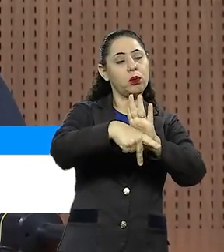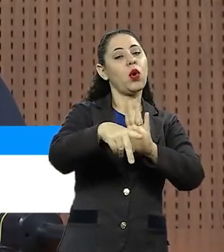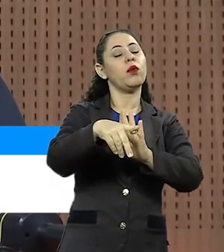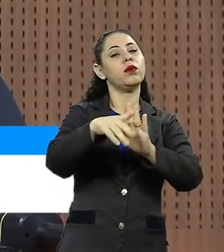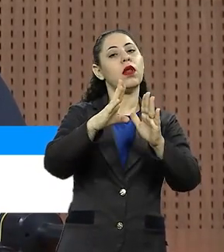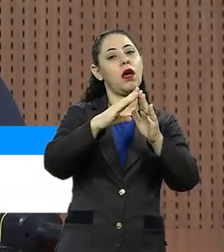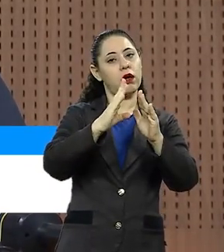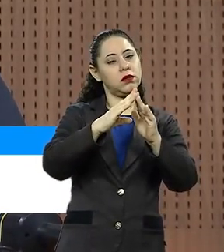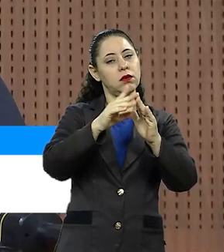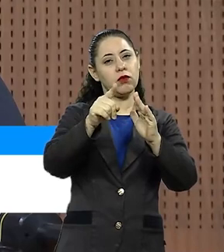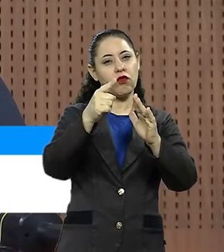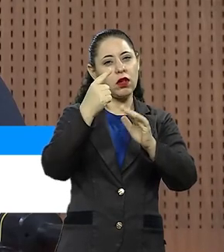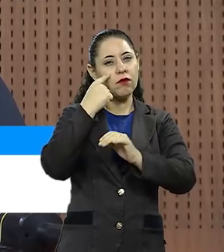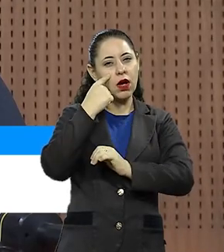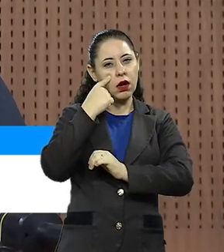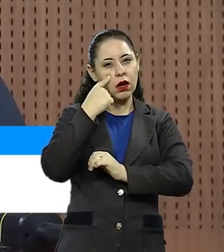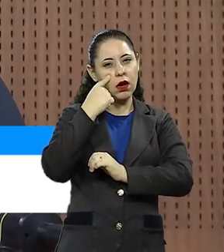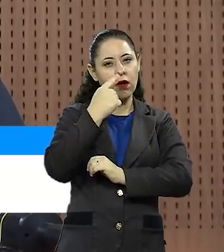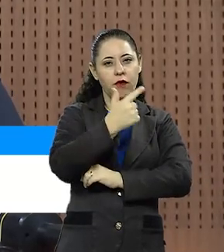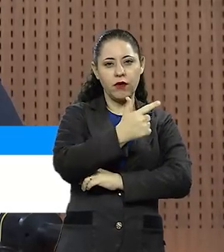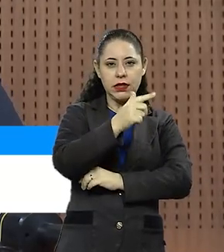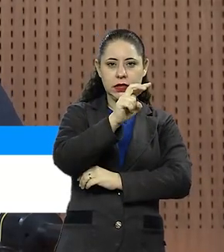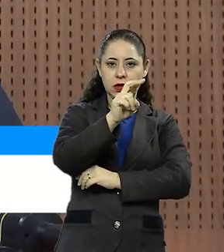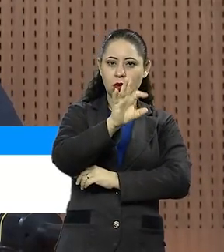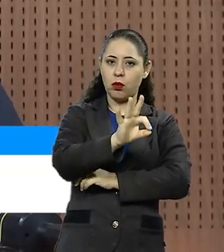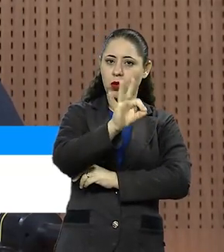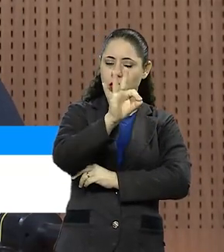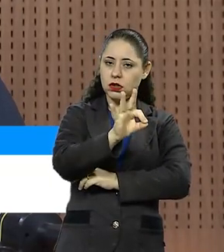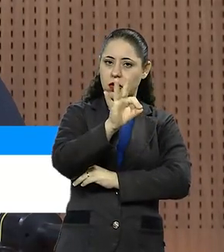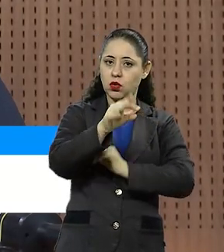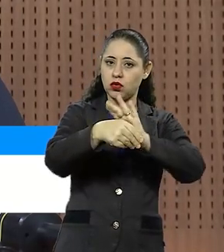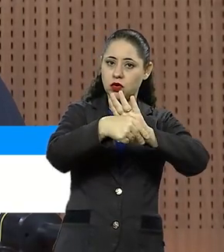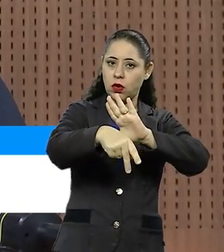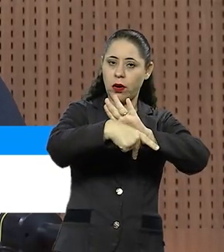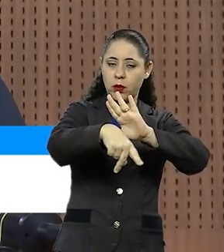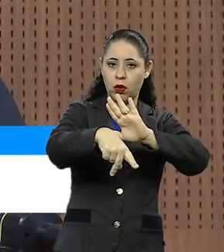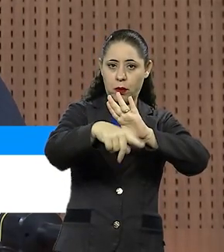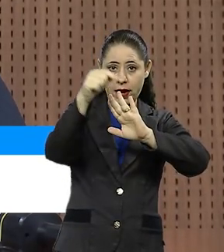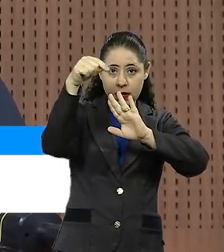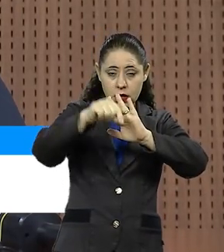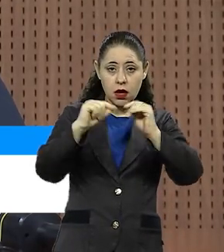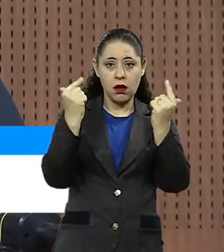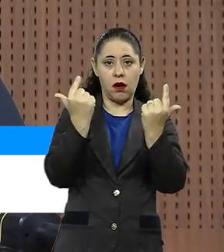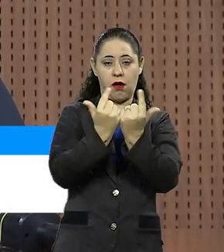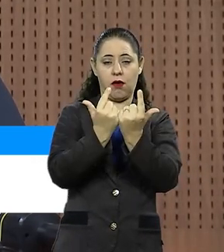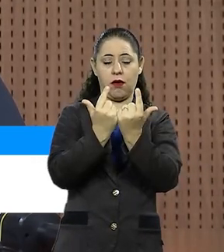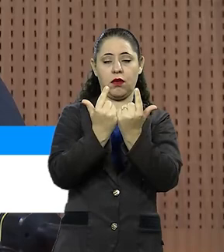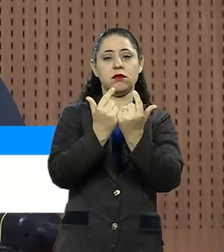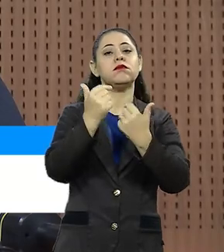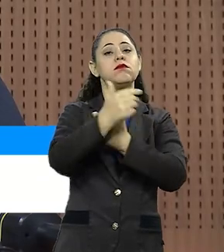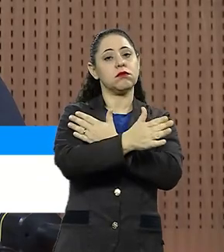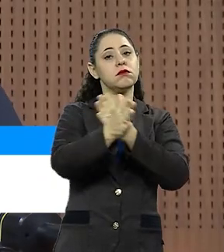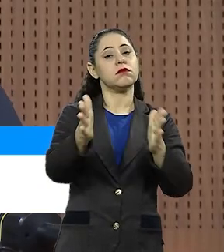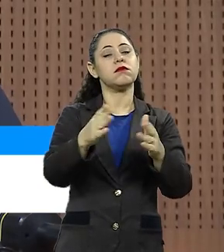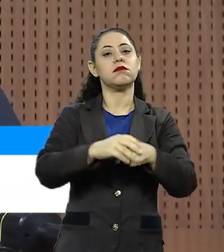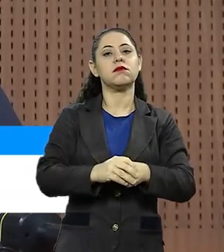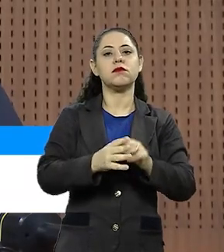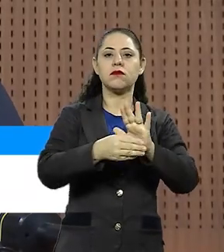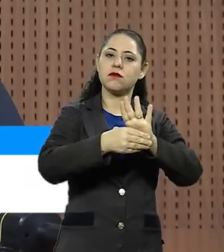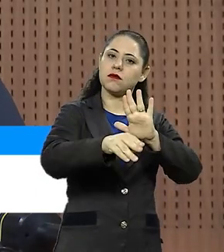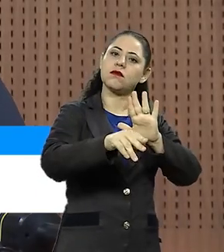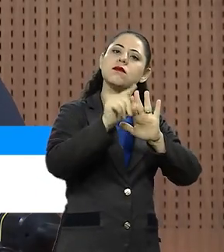indicações na casa. Para vocês terem uma ideia, 25% das indicações aqui na casa pertencem ao nosso gabinete. E